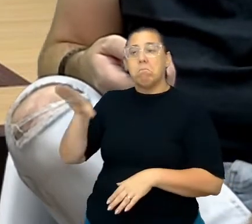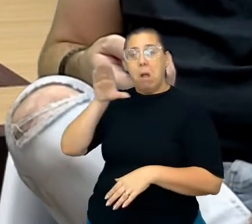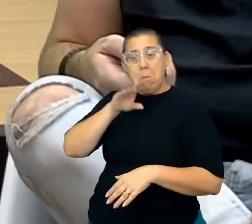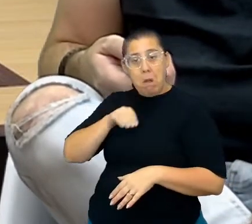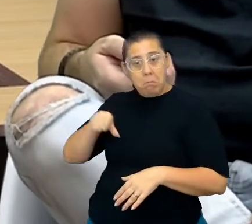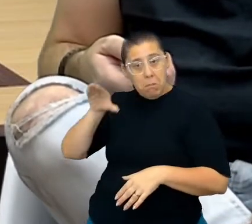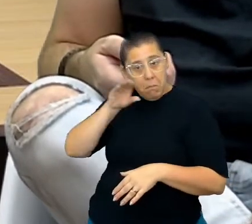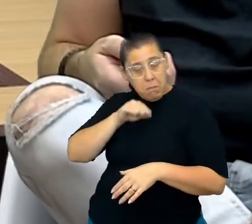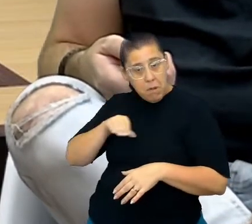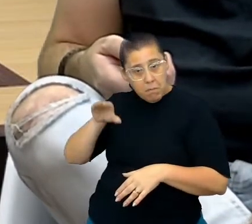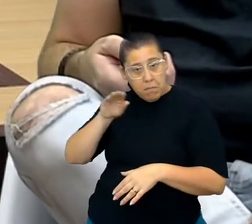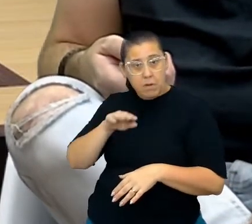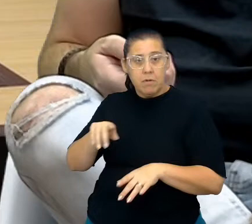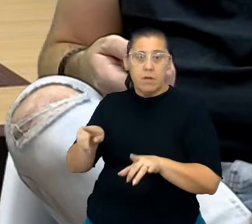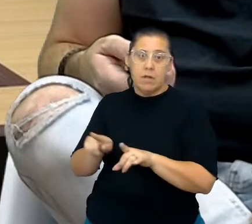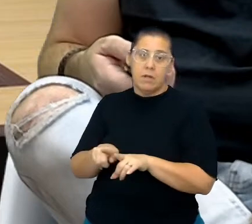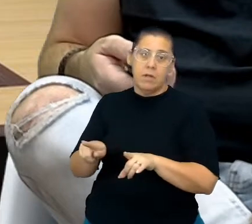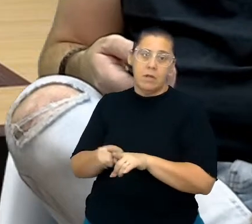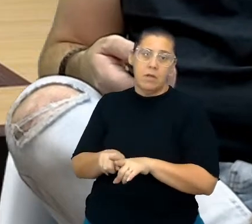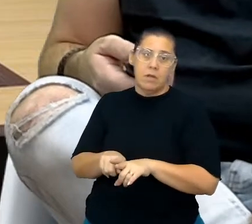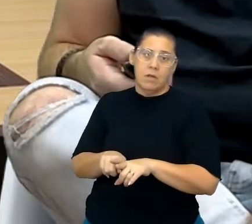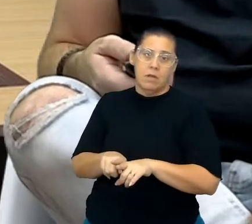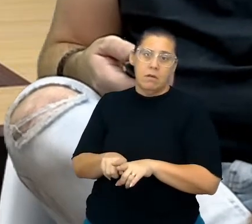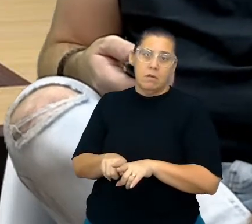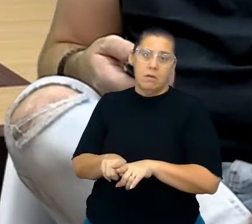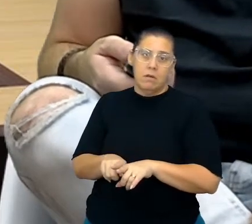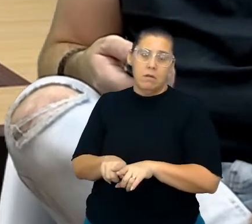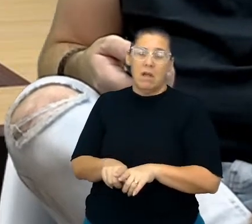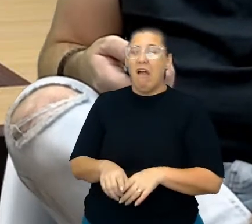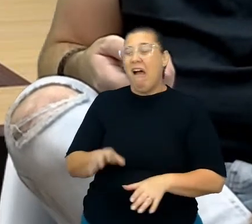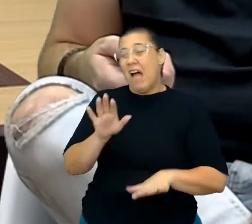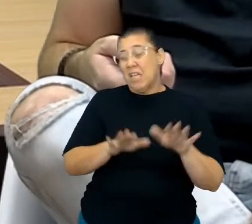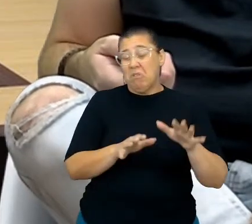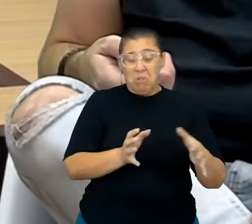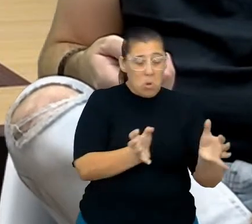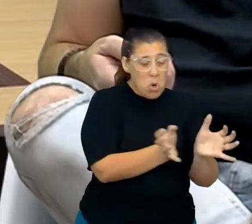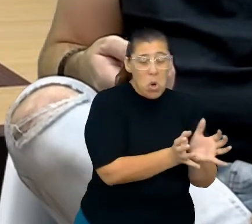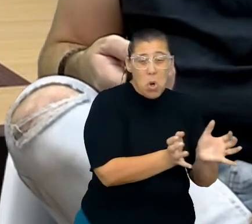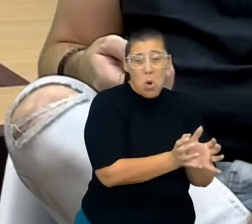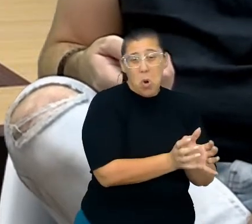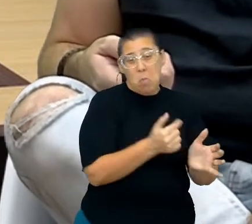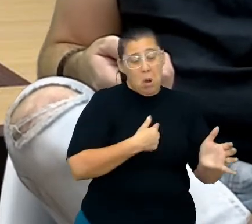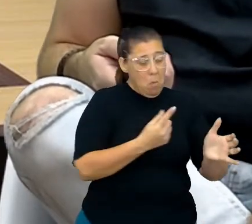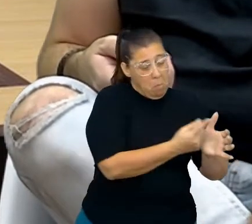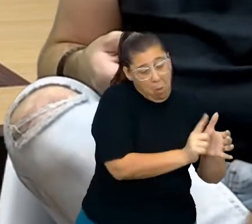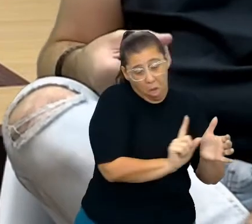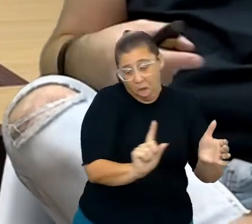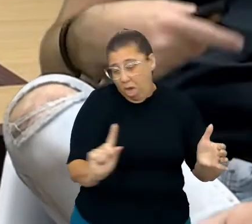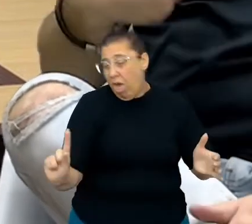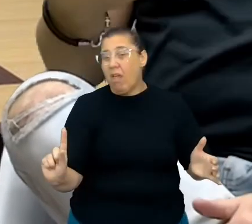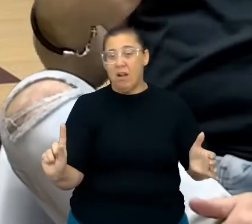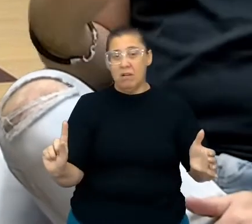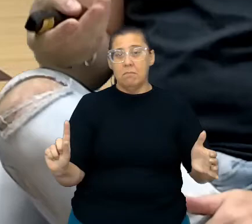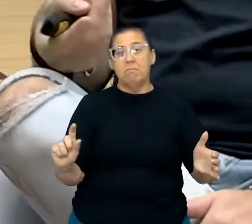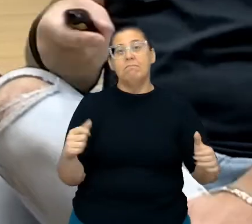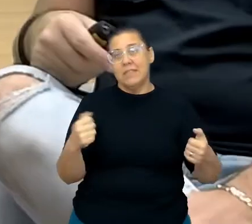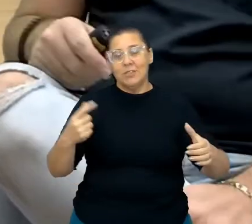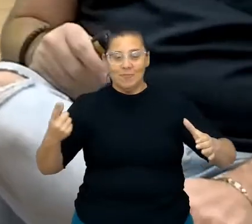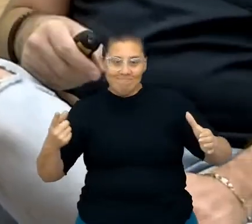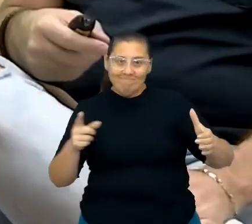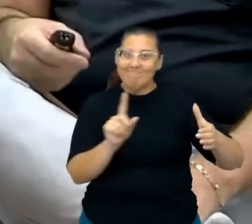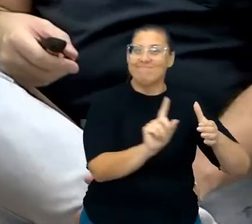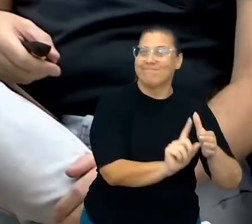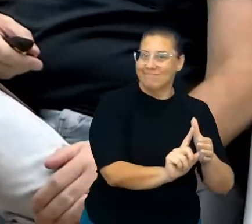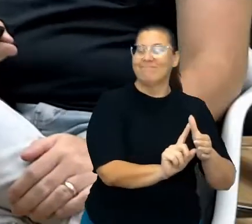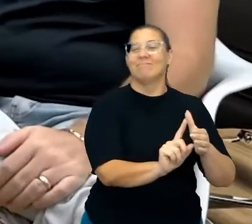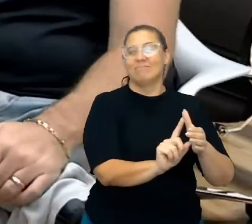e não me excluir tanto das pessoas quanto eu fazia antes. Hoje Socializar mais, né? Você